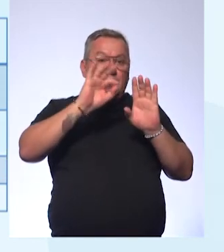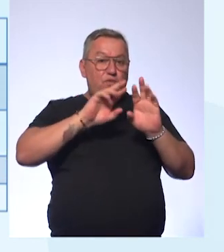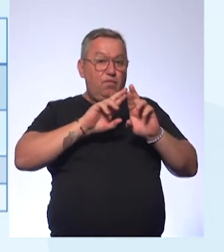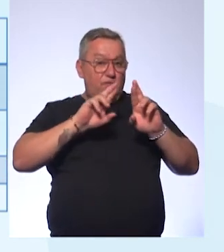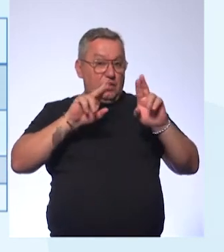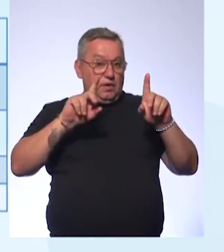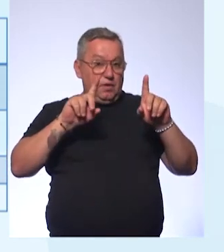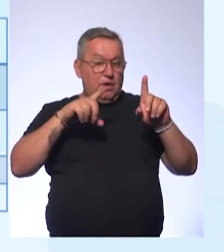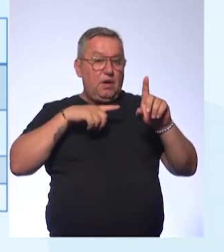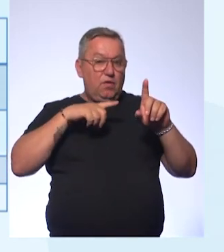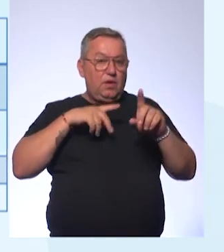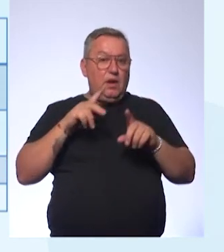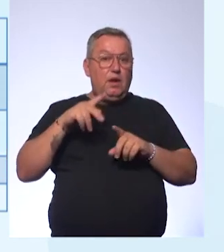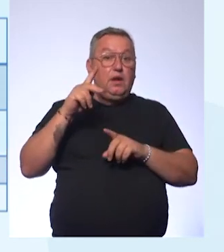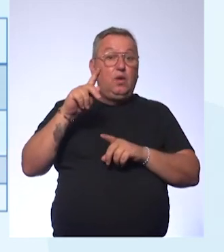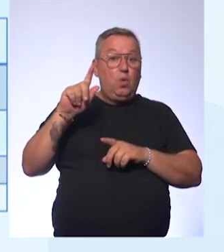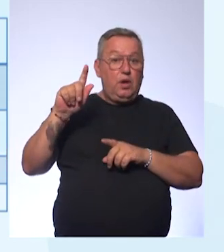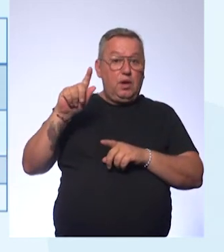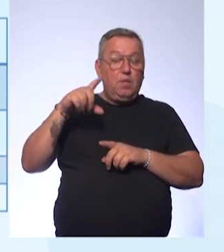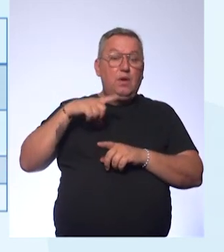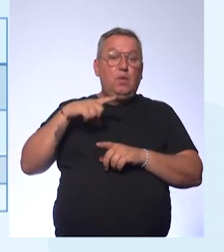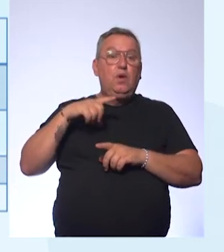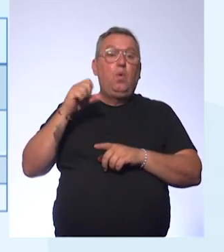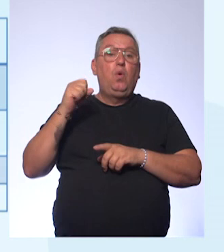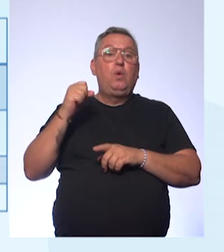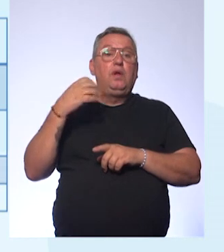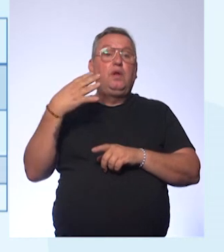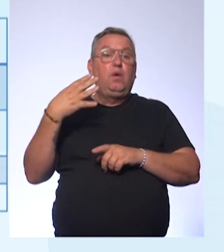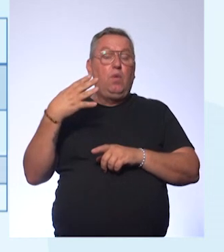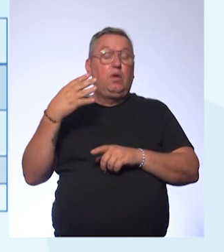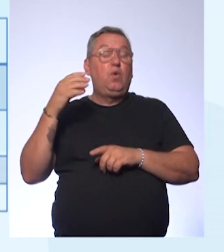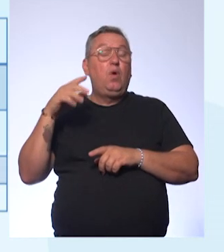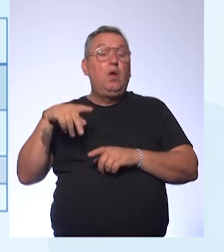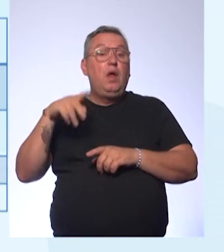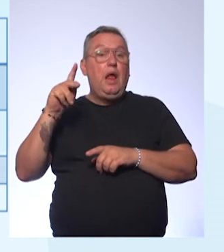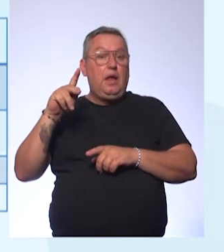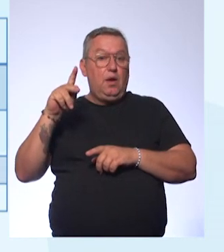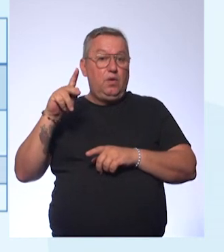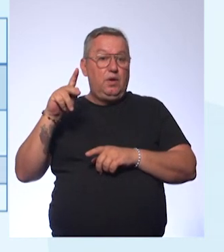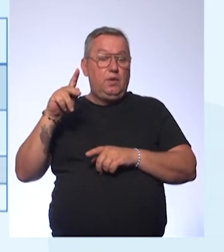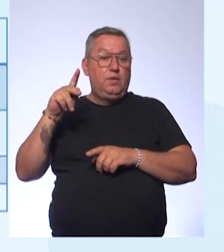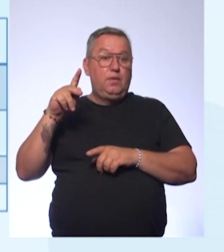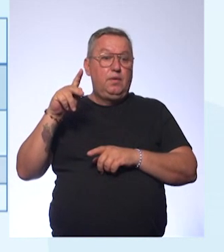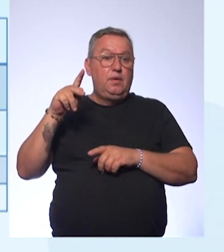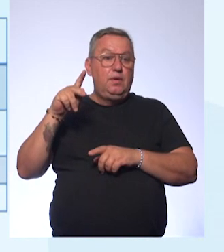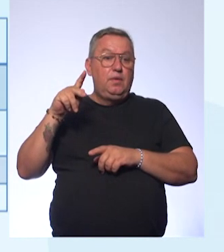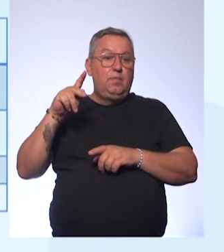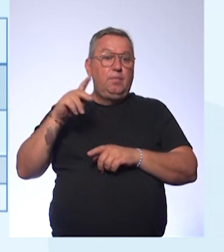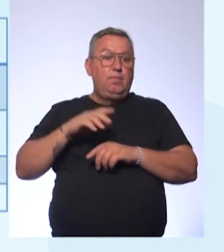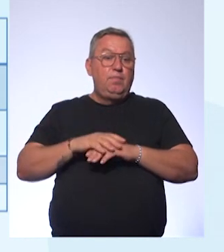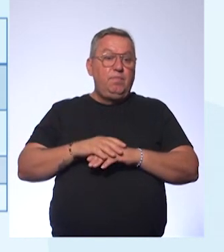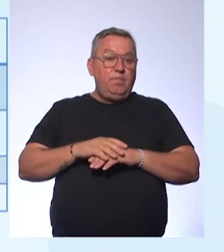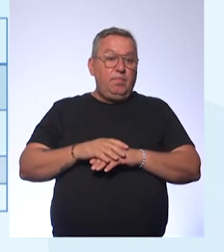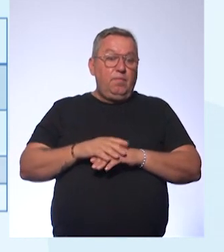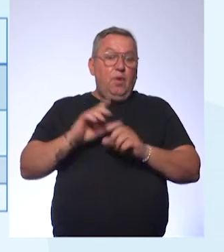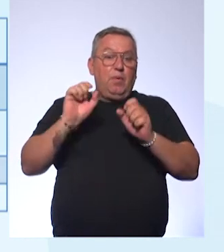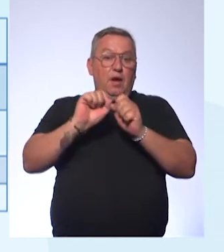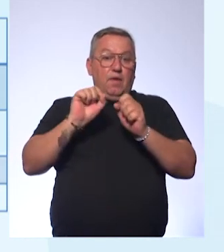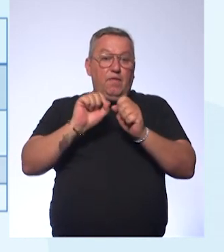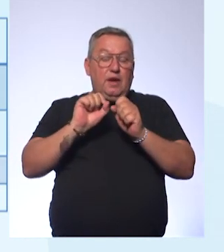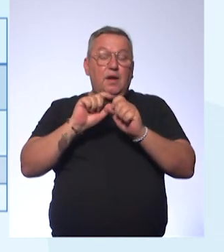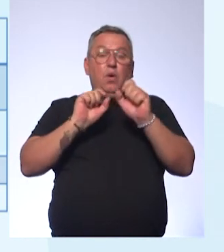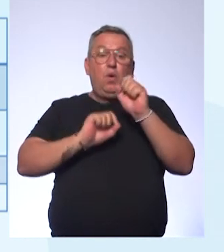temos quilogramas, eu tenho 84 quilogramas, ok? para